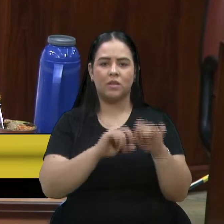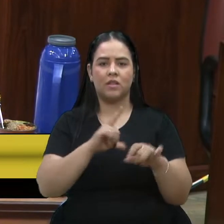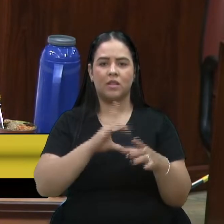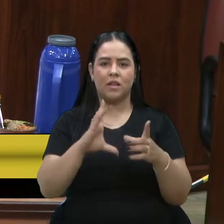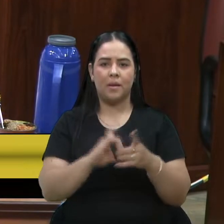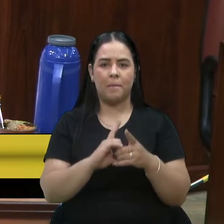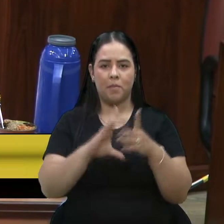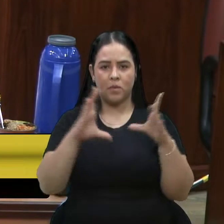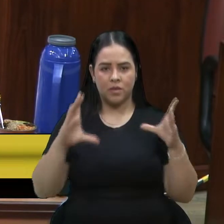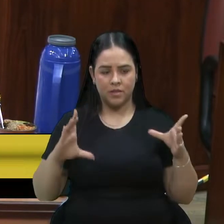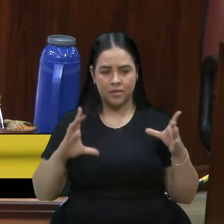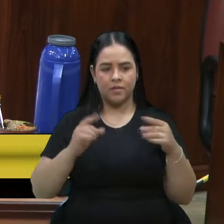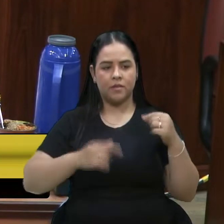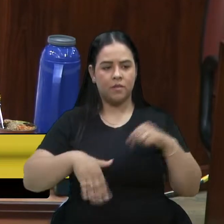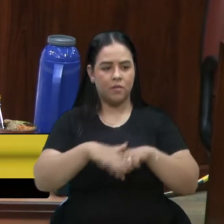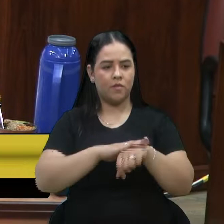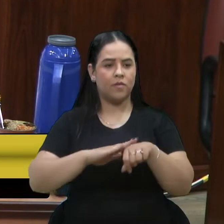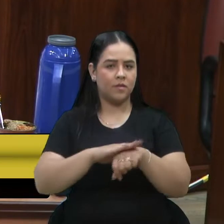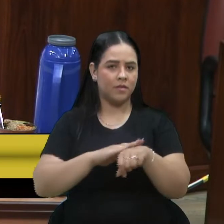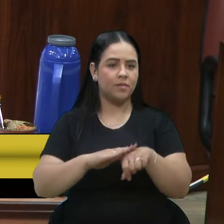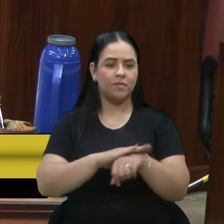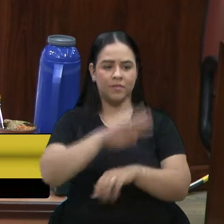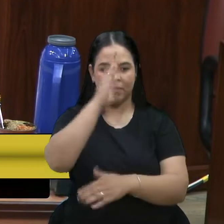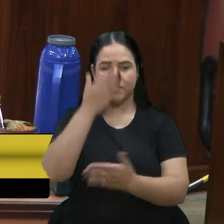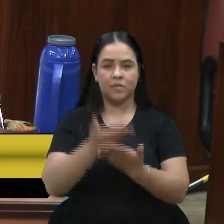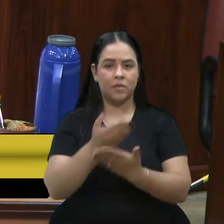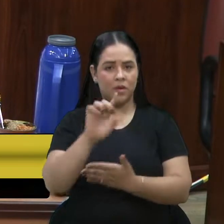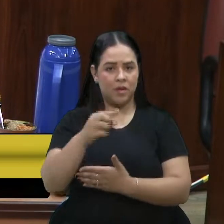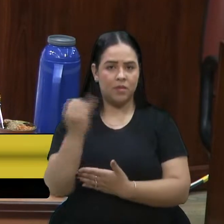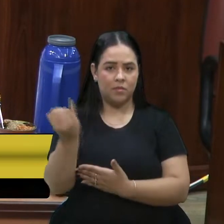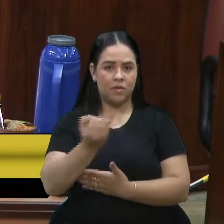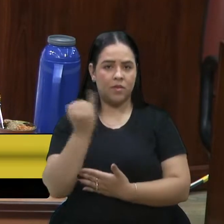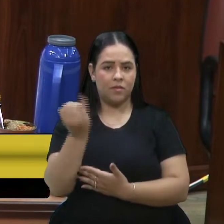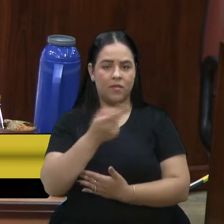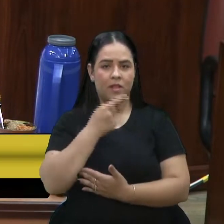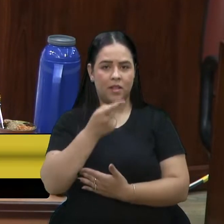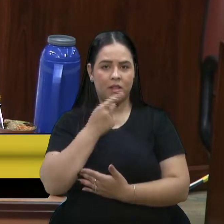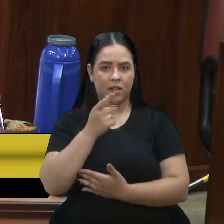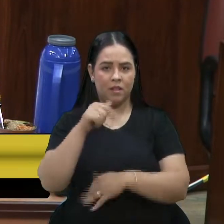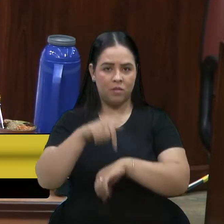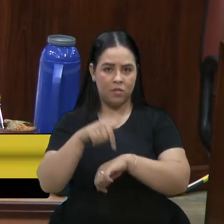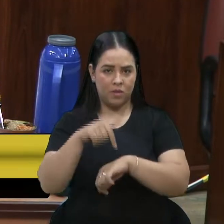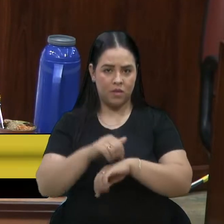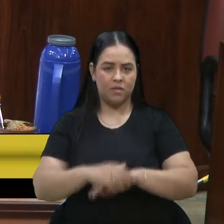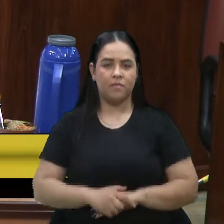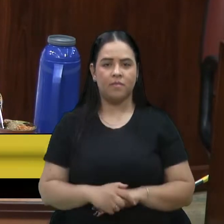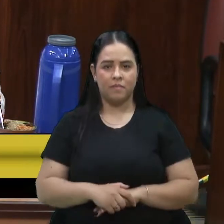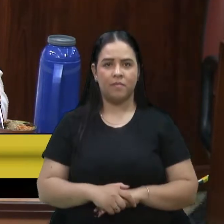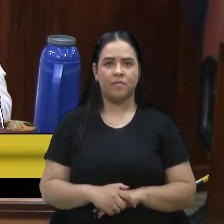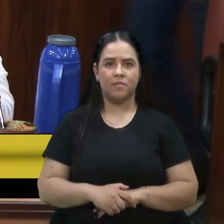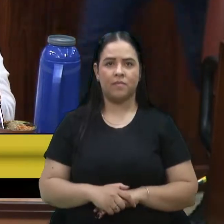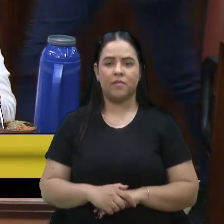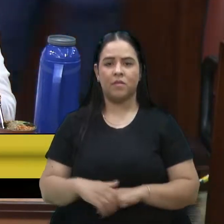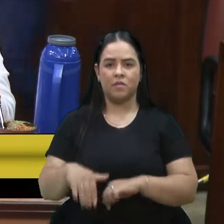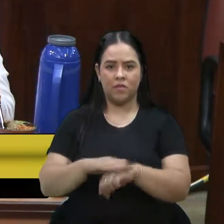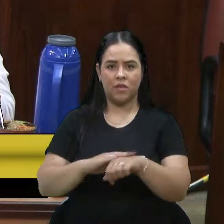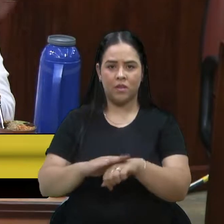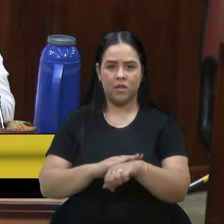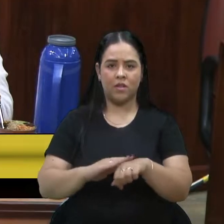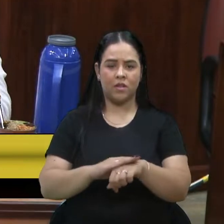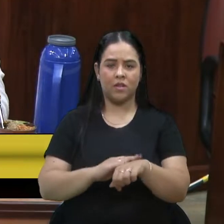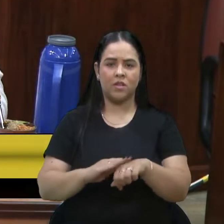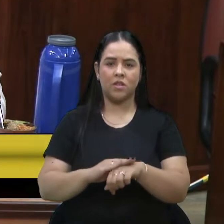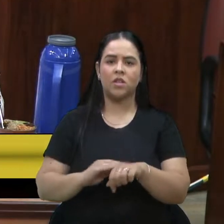democracia no diálogo. Então, acho que isso é importante destacar nesse momento. Obrigado, o diálogo, Lucas, entre executivo